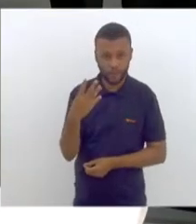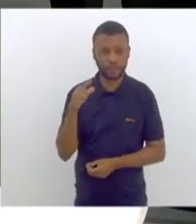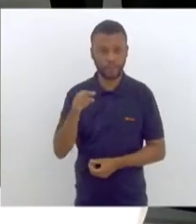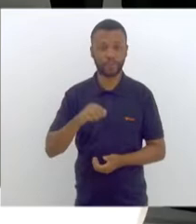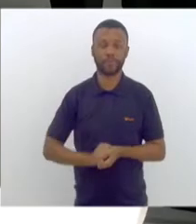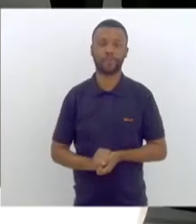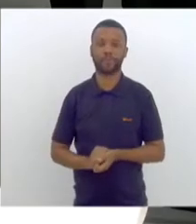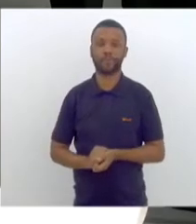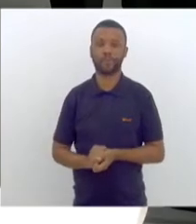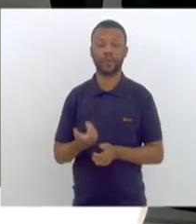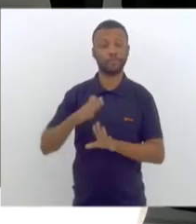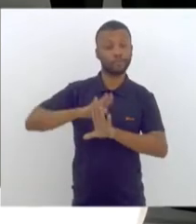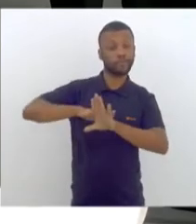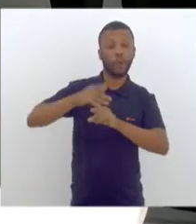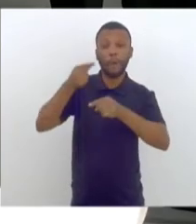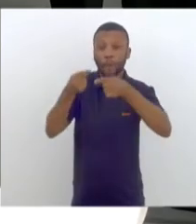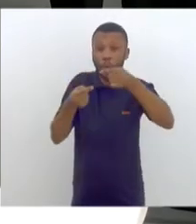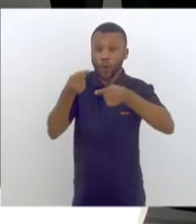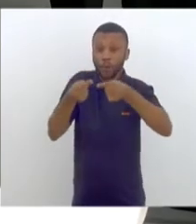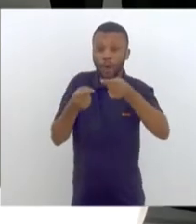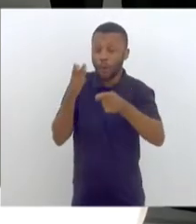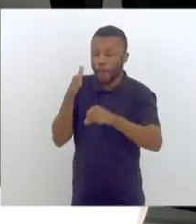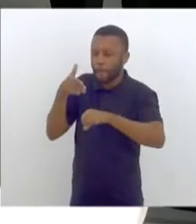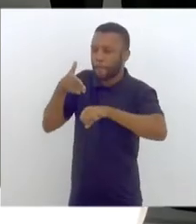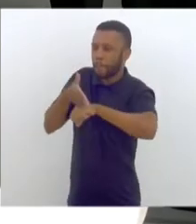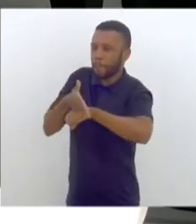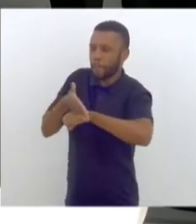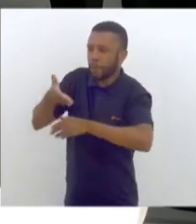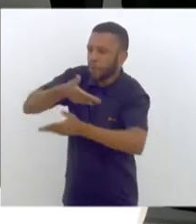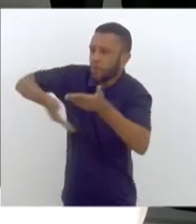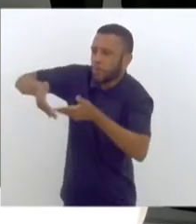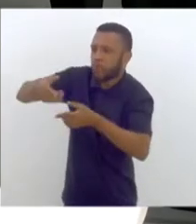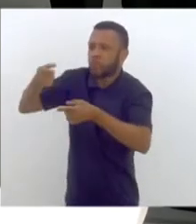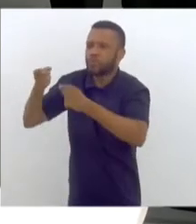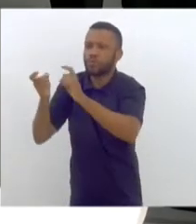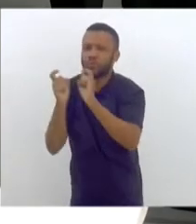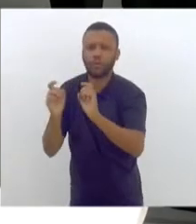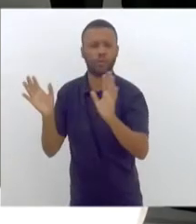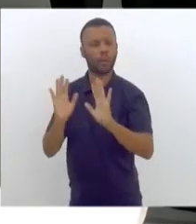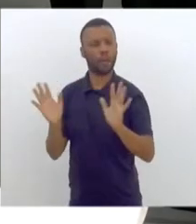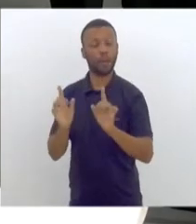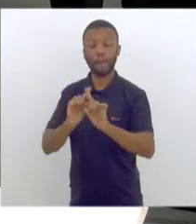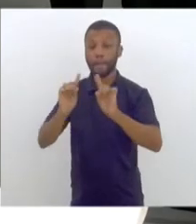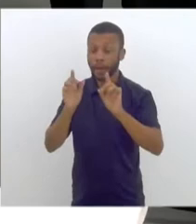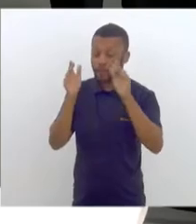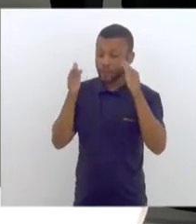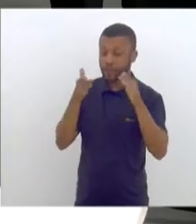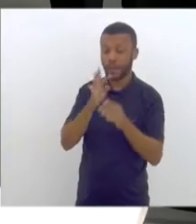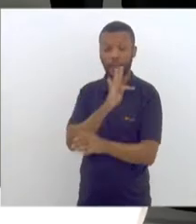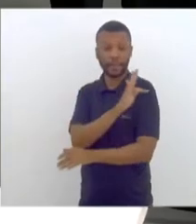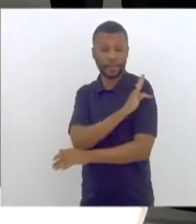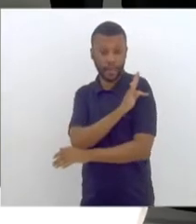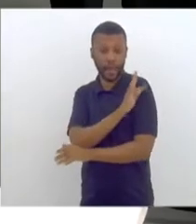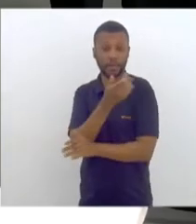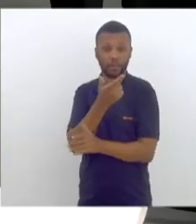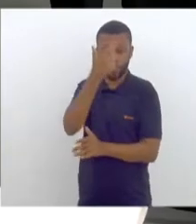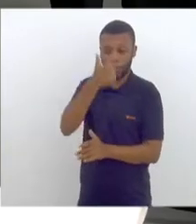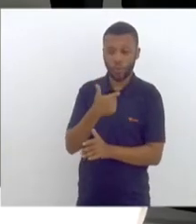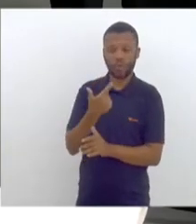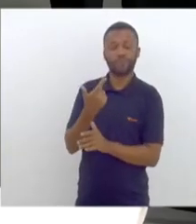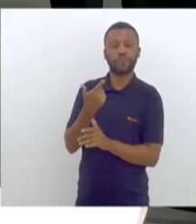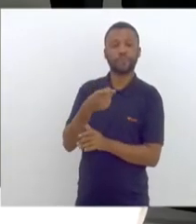politicamente Eu não eu não participo da das discussões mais Tecnicamente nós estamos só aguardando